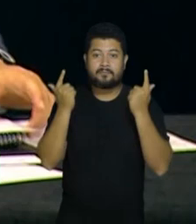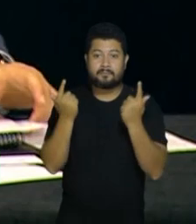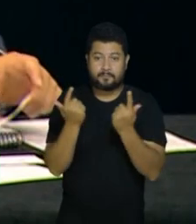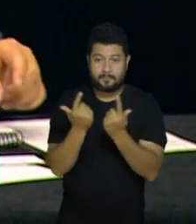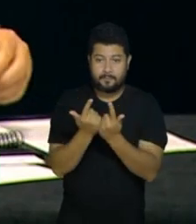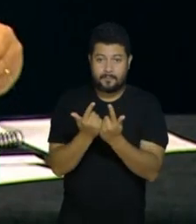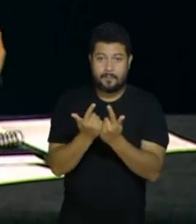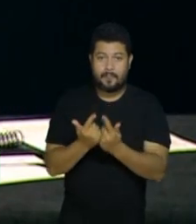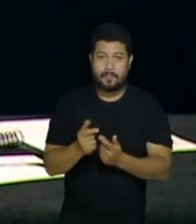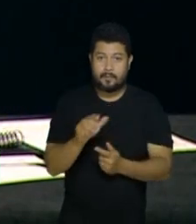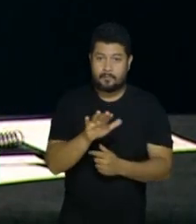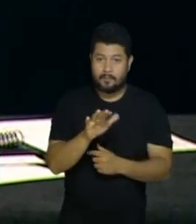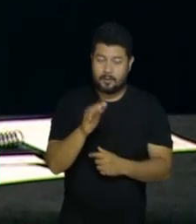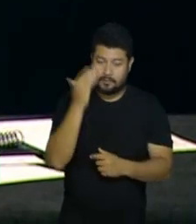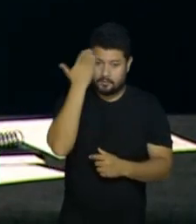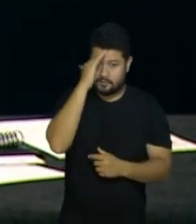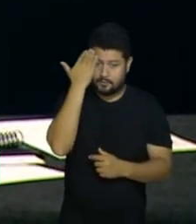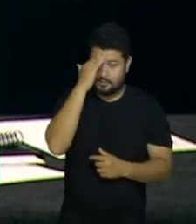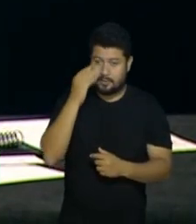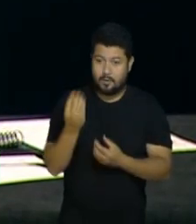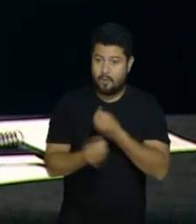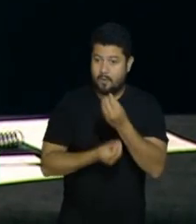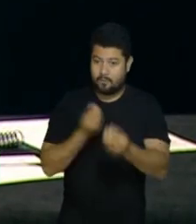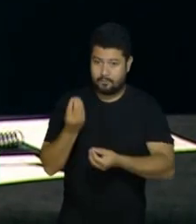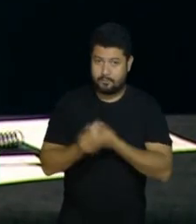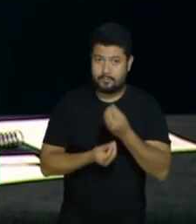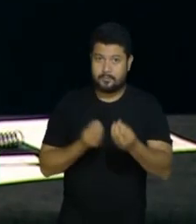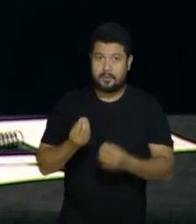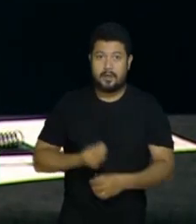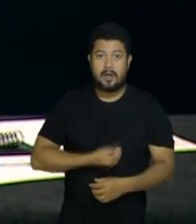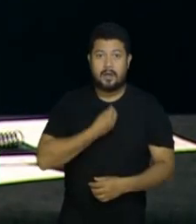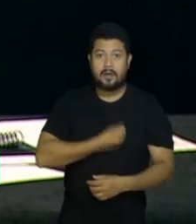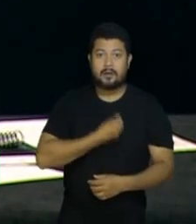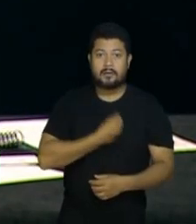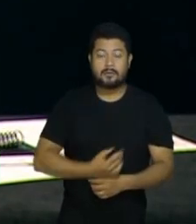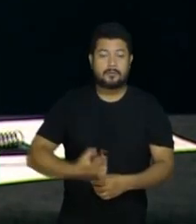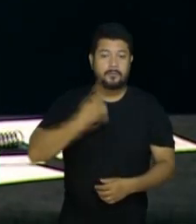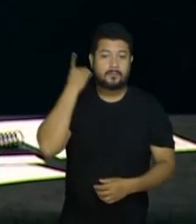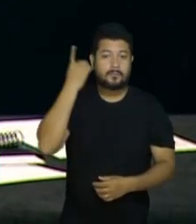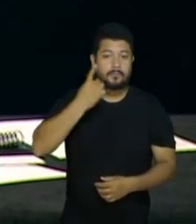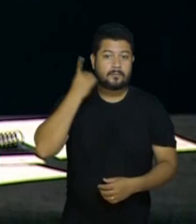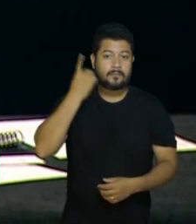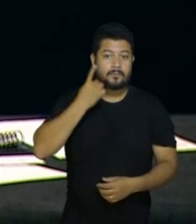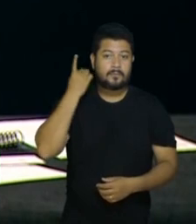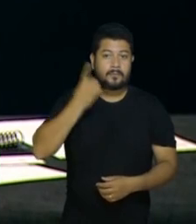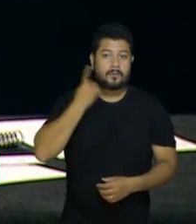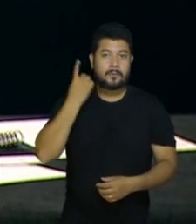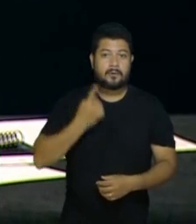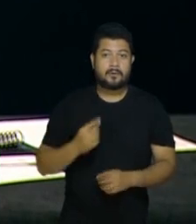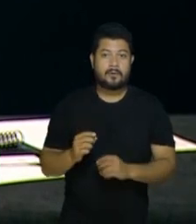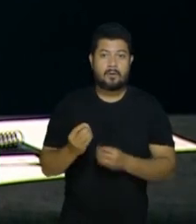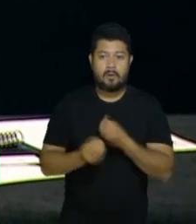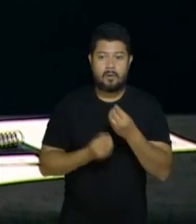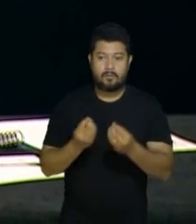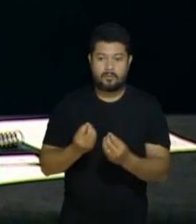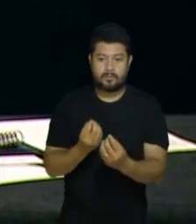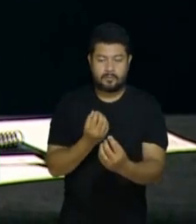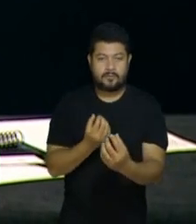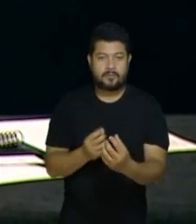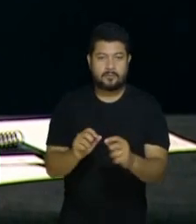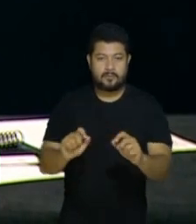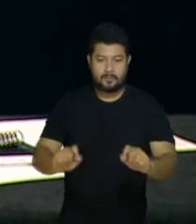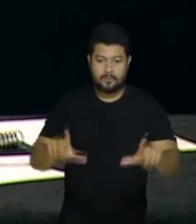para vocês entenderem como funciona, as presenças dos deputados, ela é feita por reconhecimento facial.